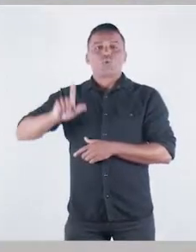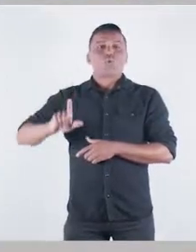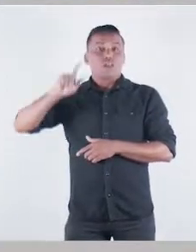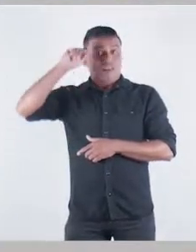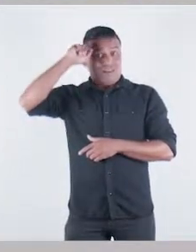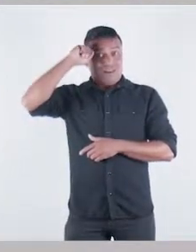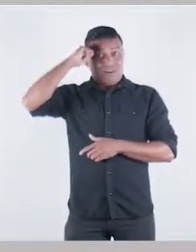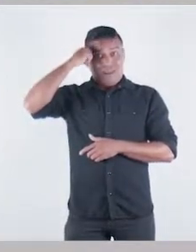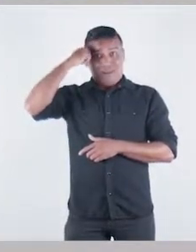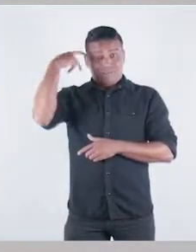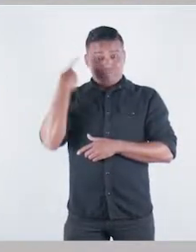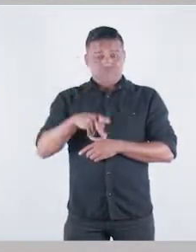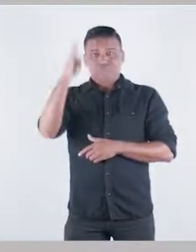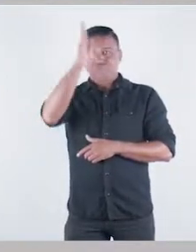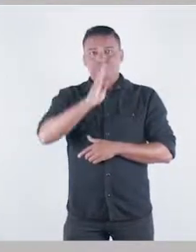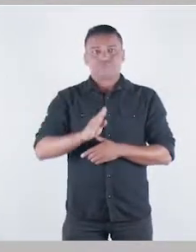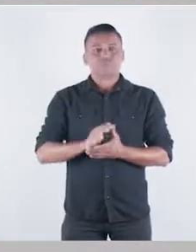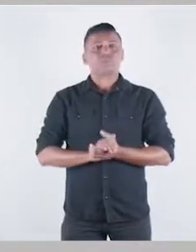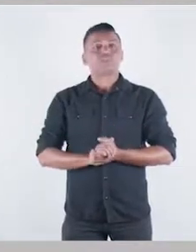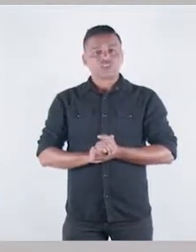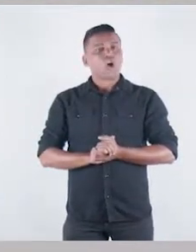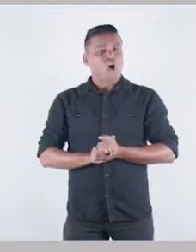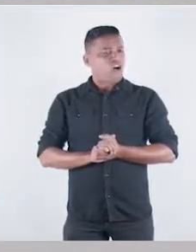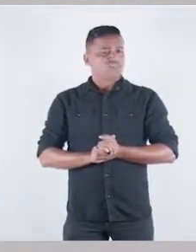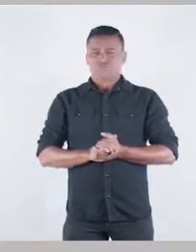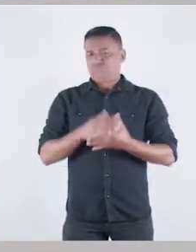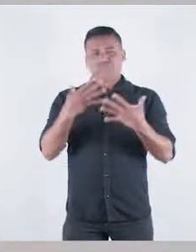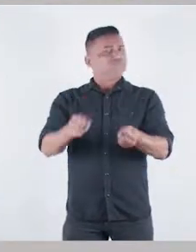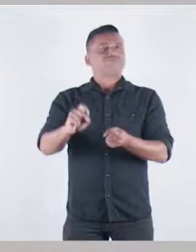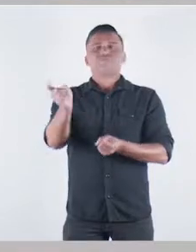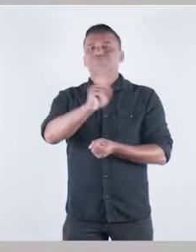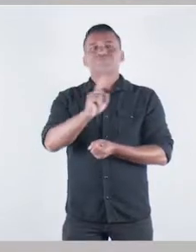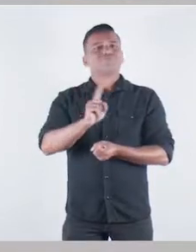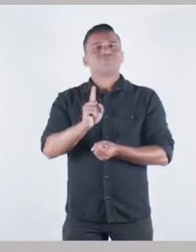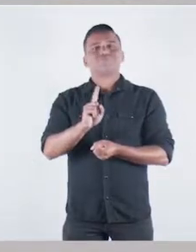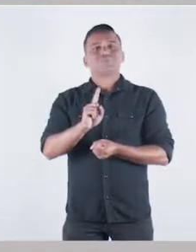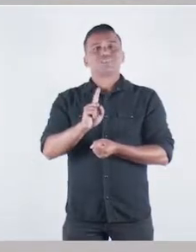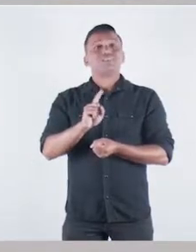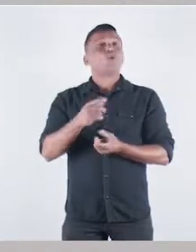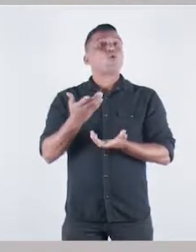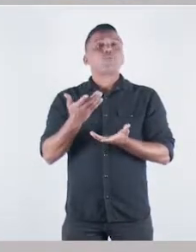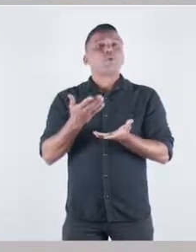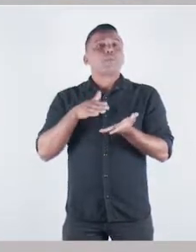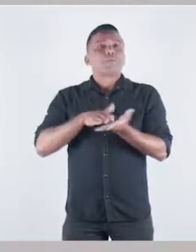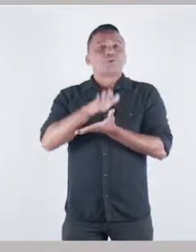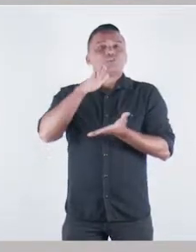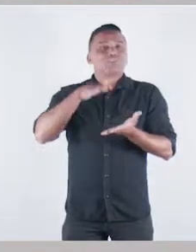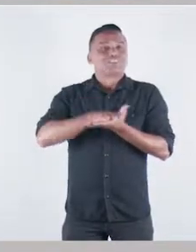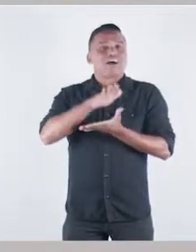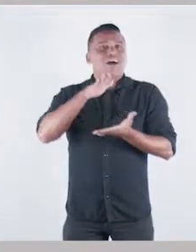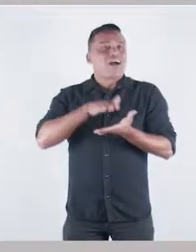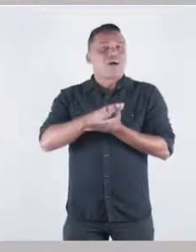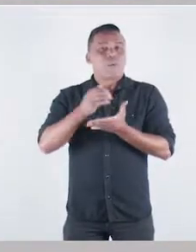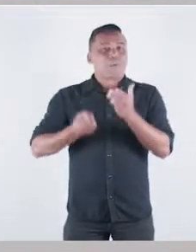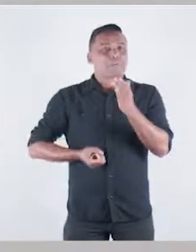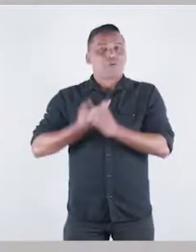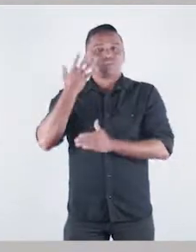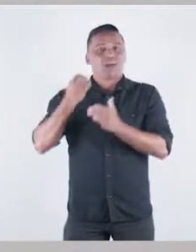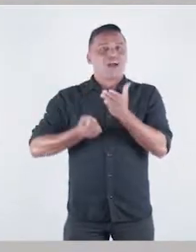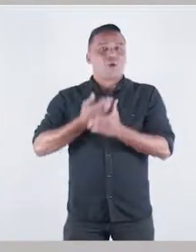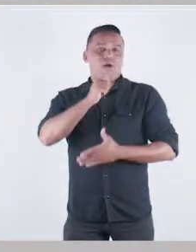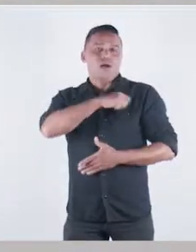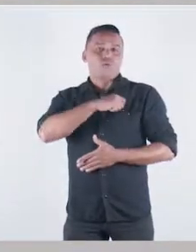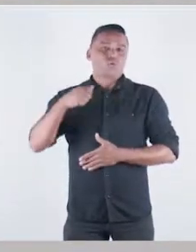Brasil, ao que nós contestamos, e contestamos da seguinte forma: passamos a produzir, nós próprios, autores